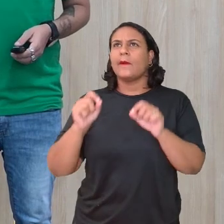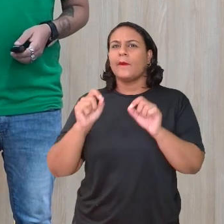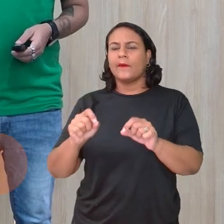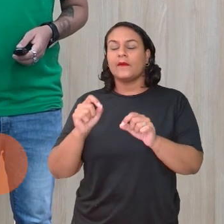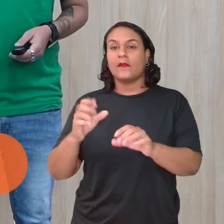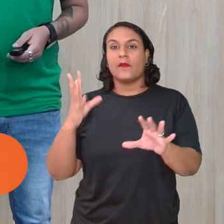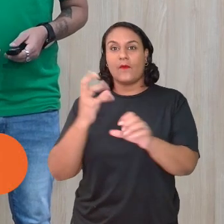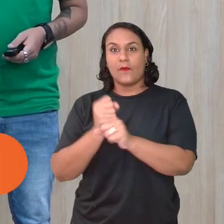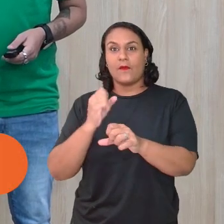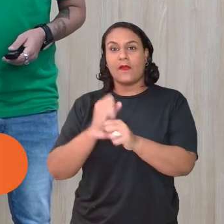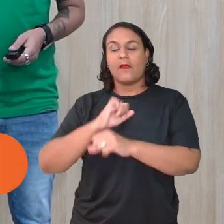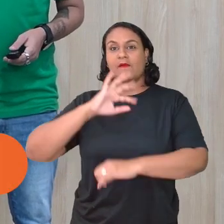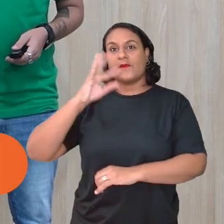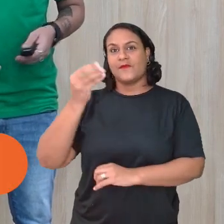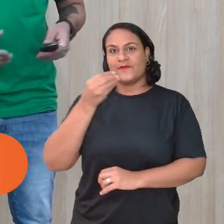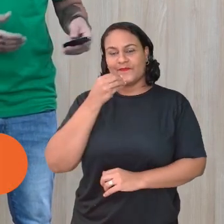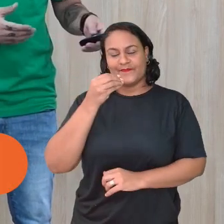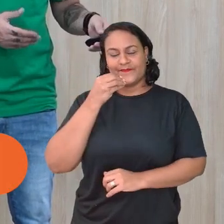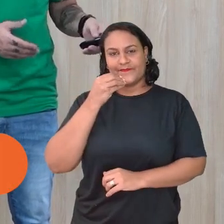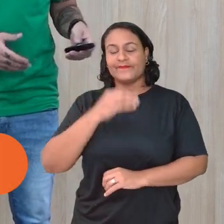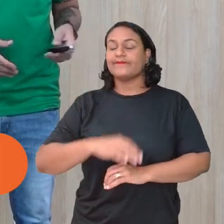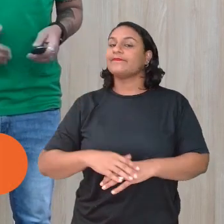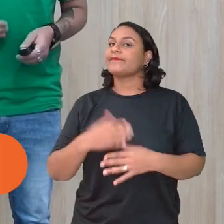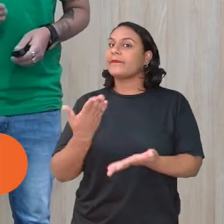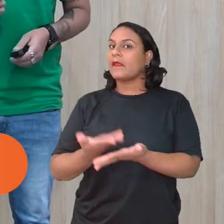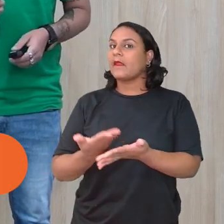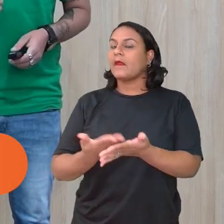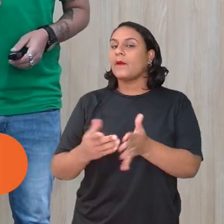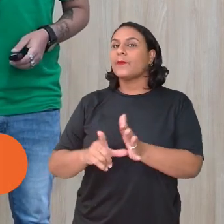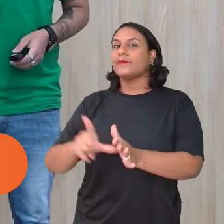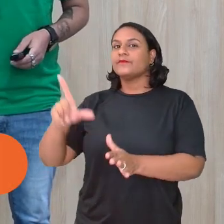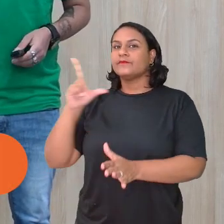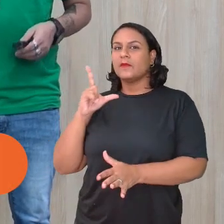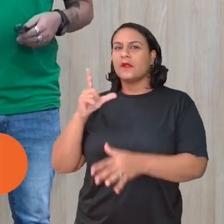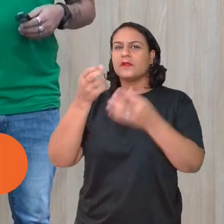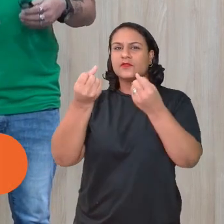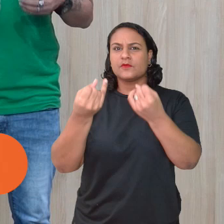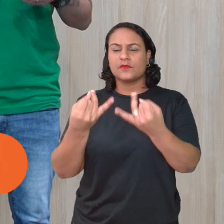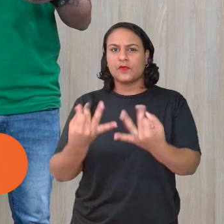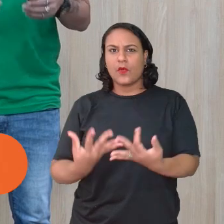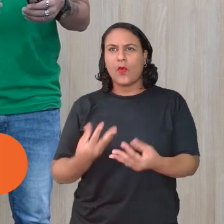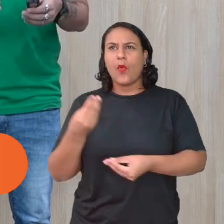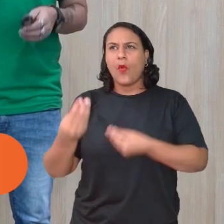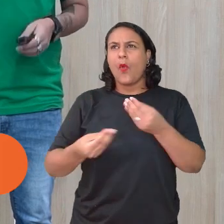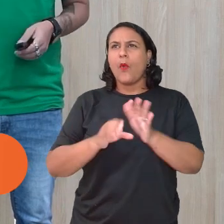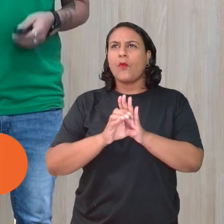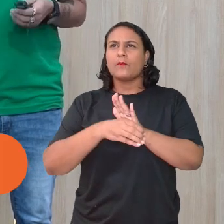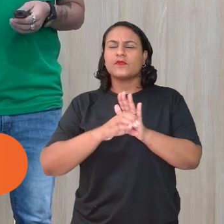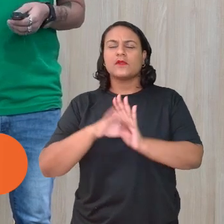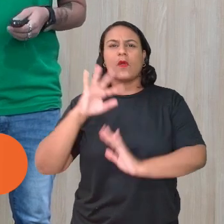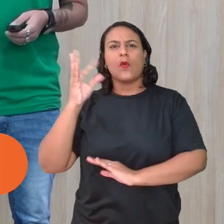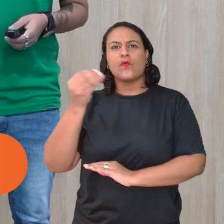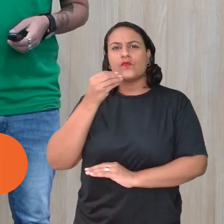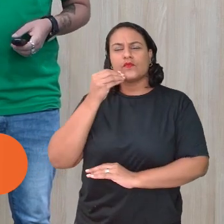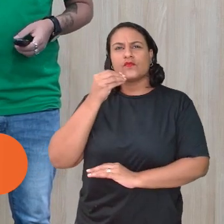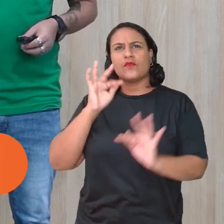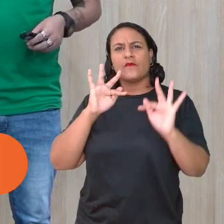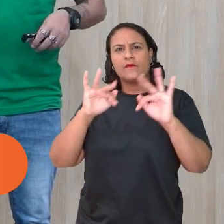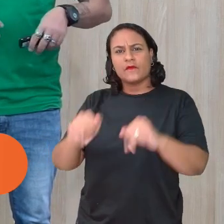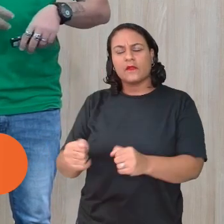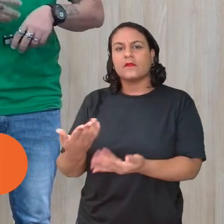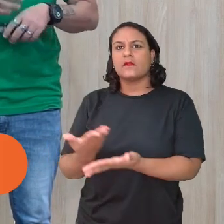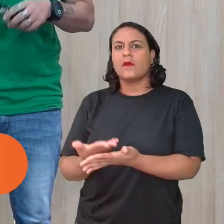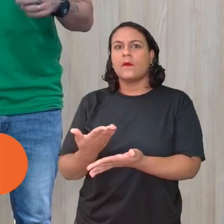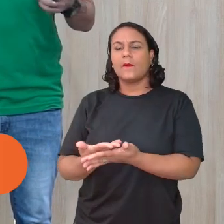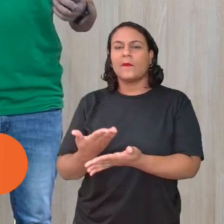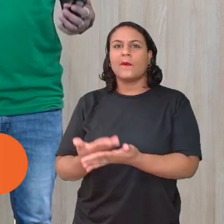fazer o cálculo das probabilidades, né? Na aula anterior a gente falou bastante da noção de chance, no finalzinho da aula a gente falou aí